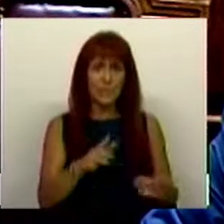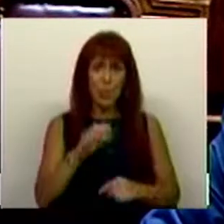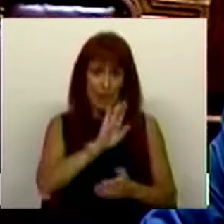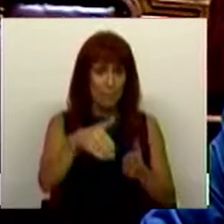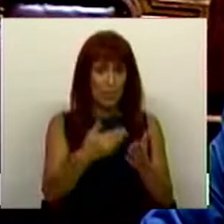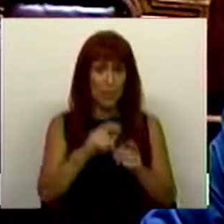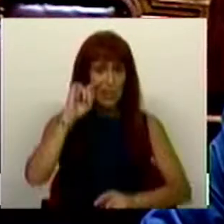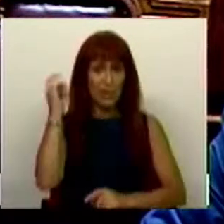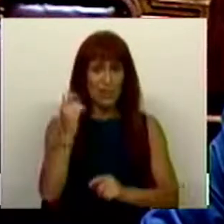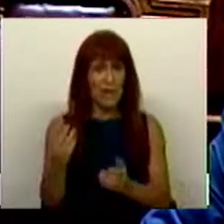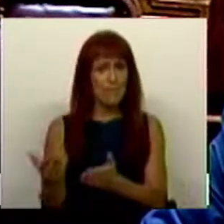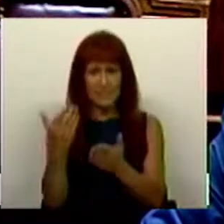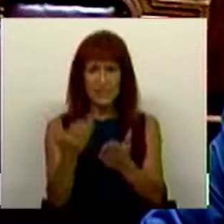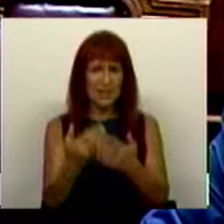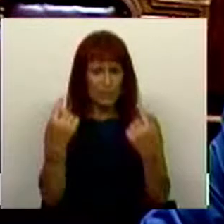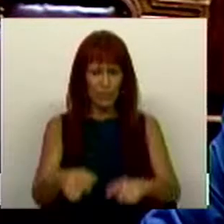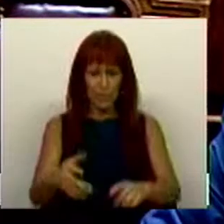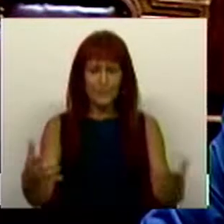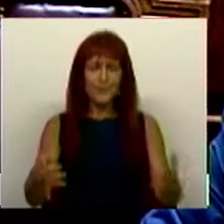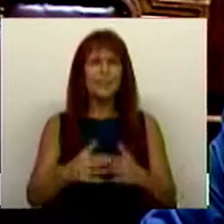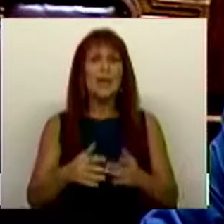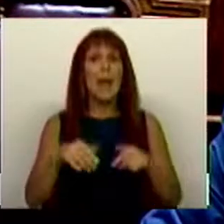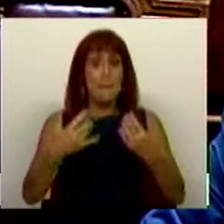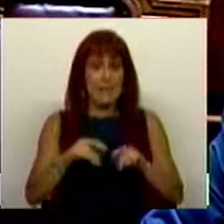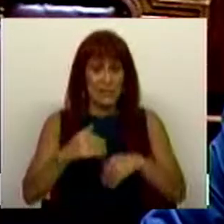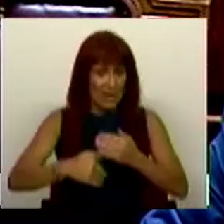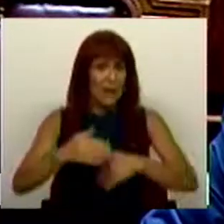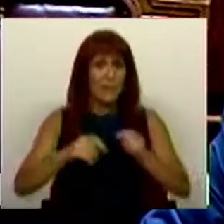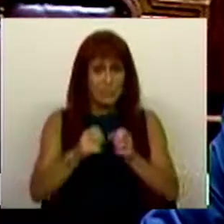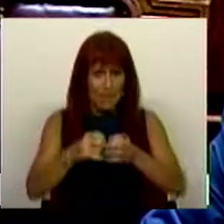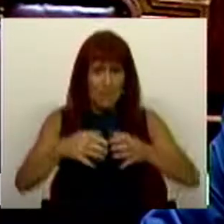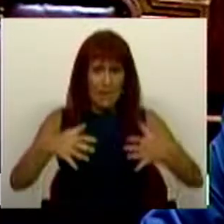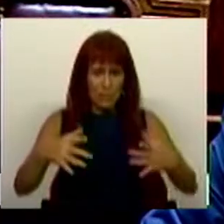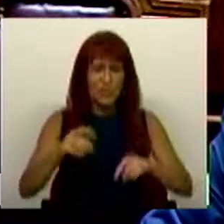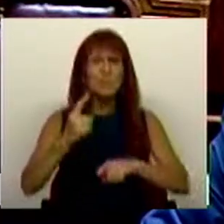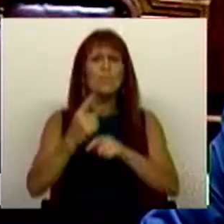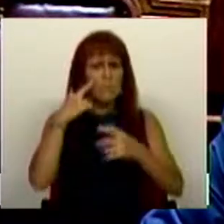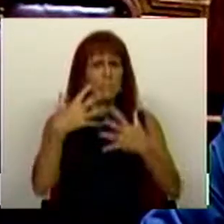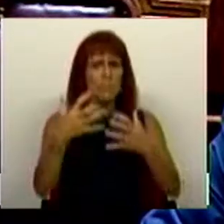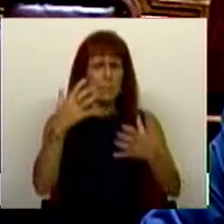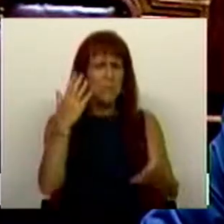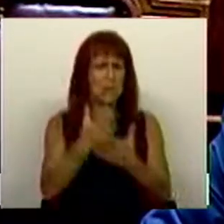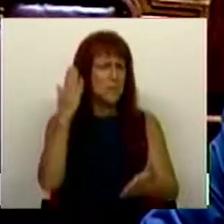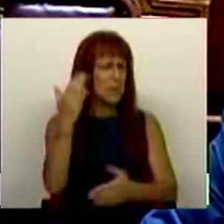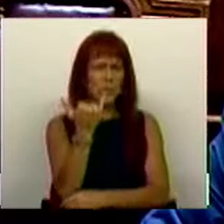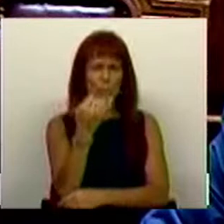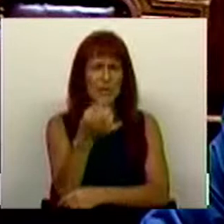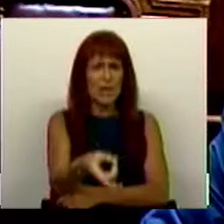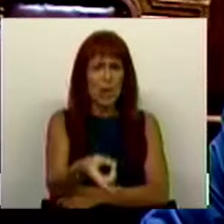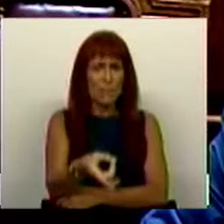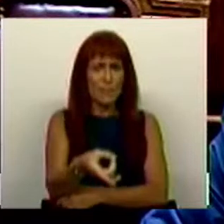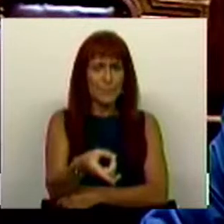a proposta de revisão foi apresentada. Mas esta tendência ascendente é visível desde